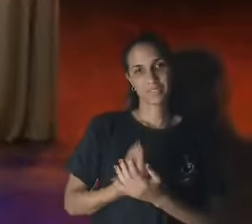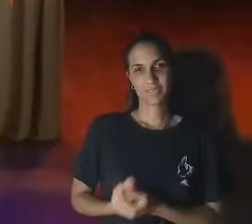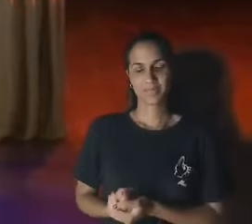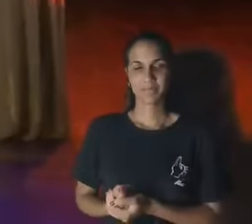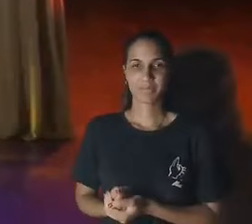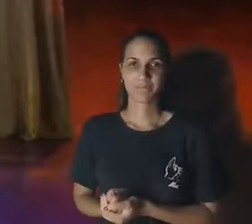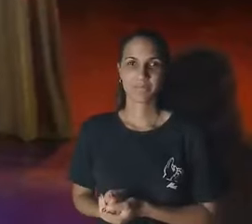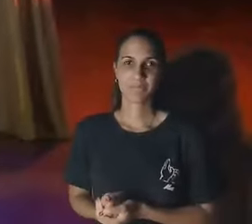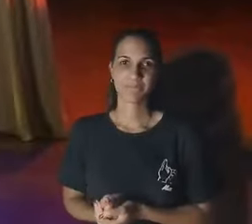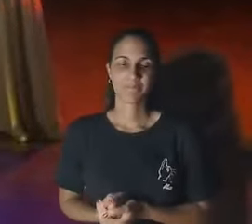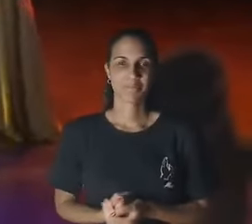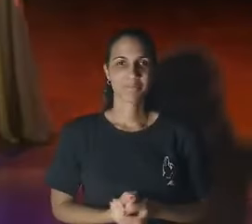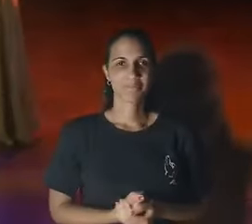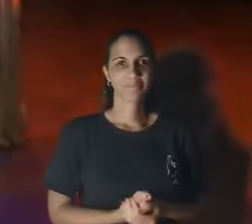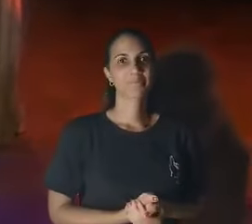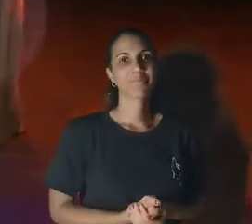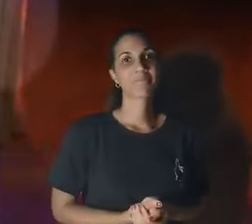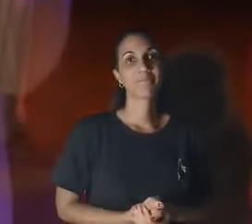Tirai vossas